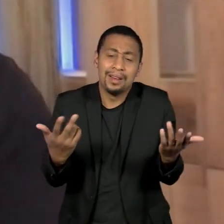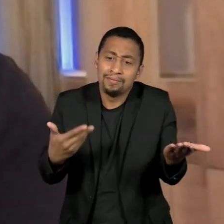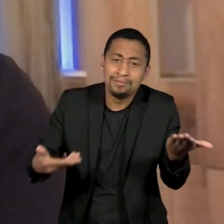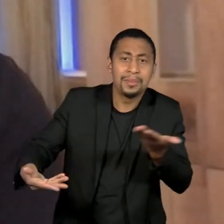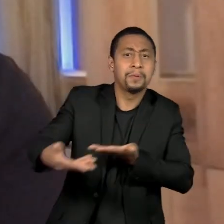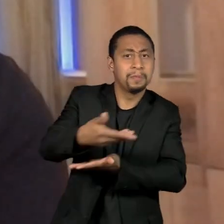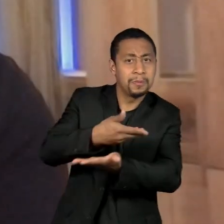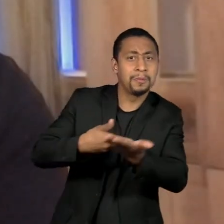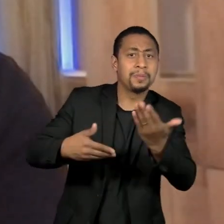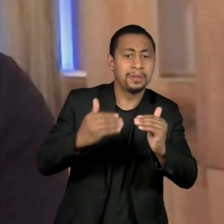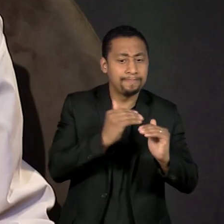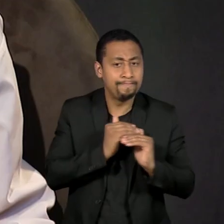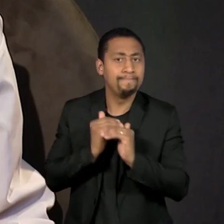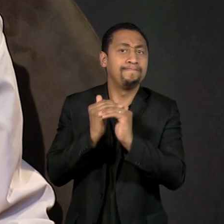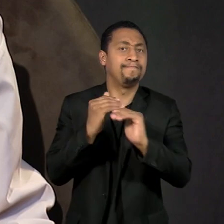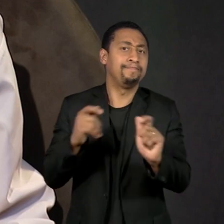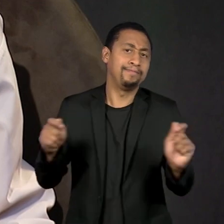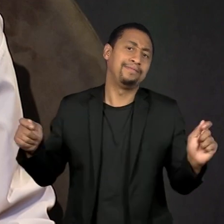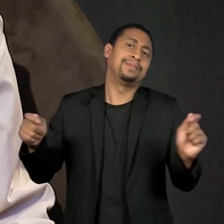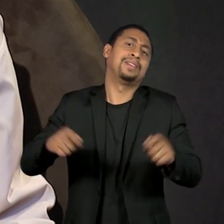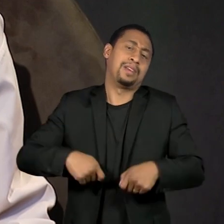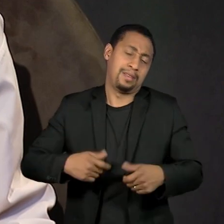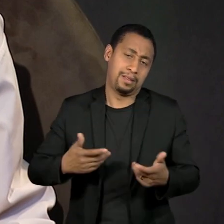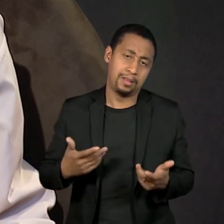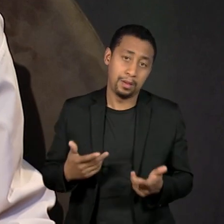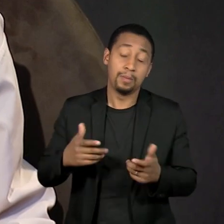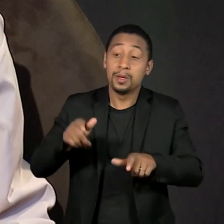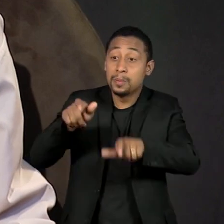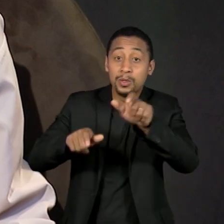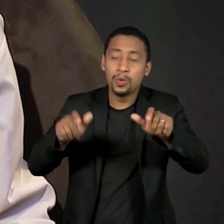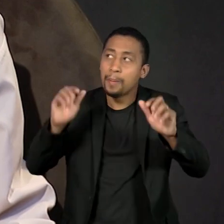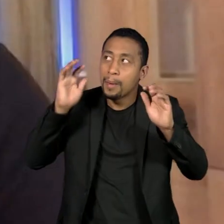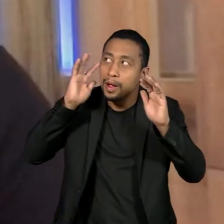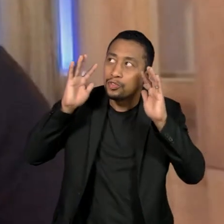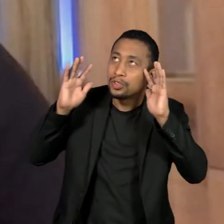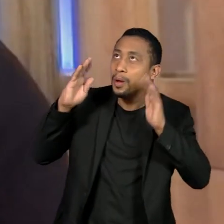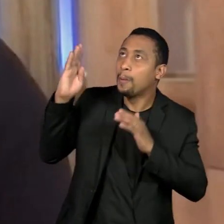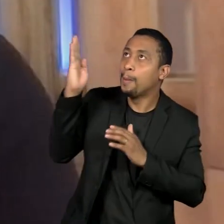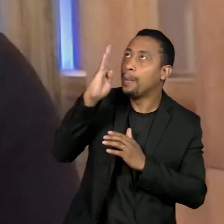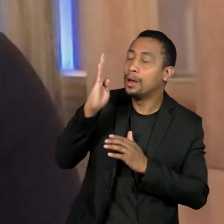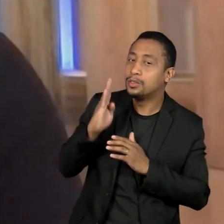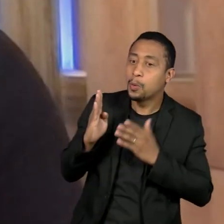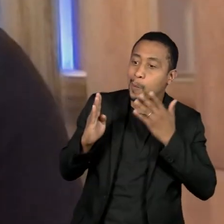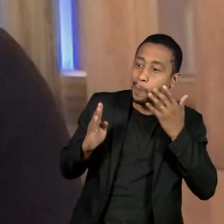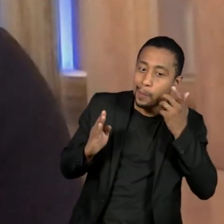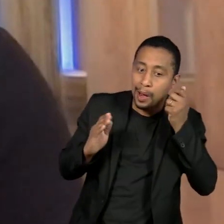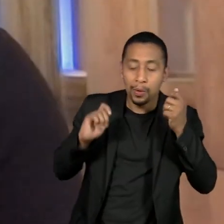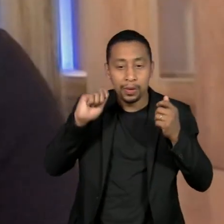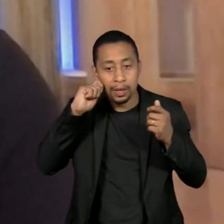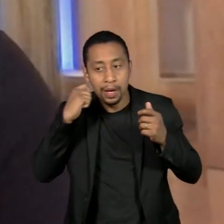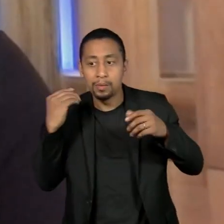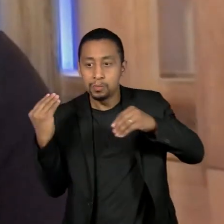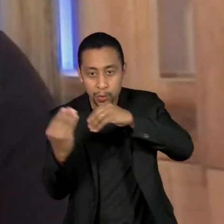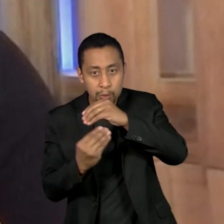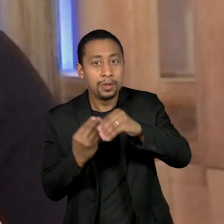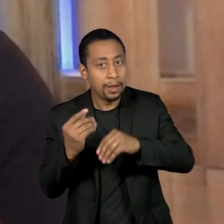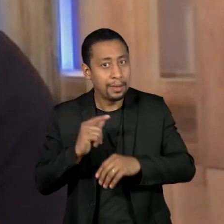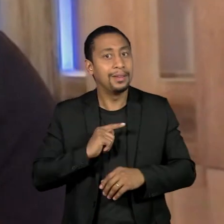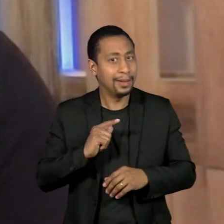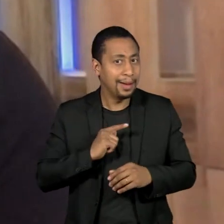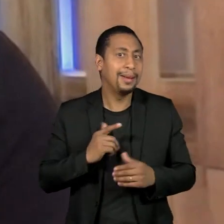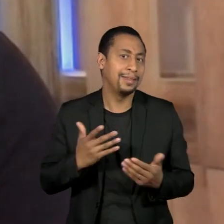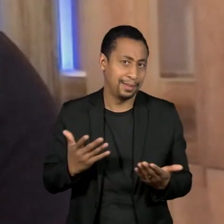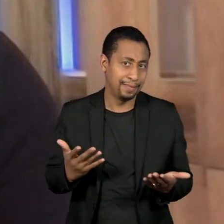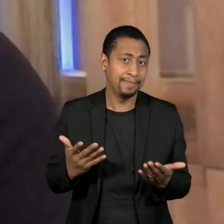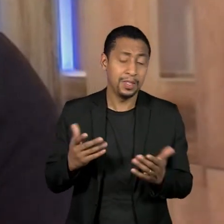possa ajudar a constituir o imaginário sobre o que é o nosso país. Então, a gente está falando de imaginário totalmente futurista.